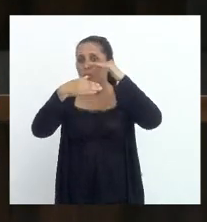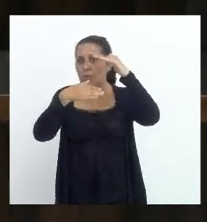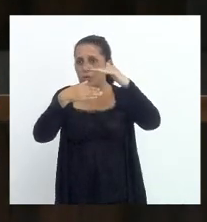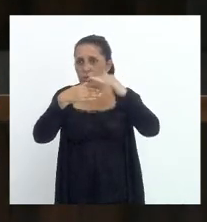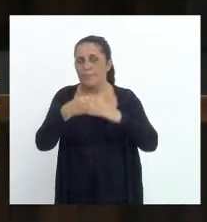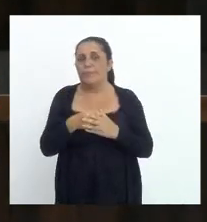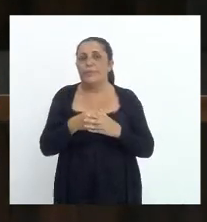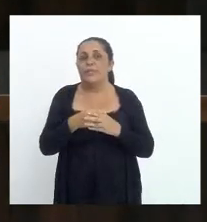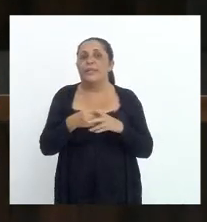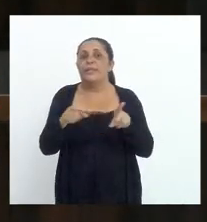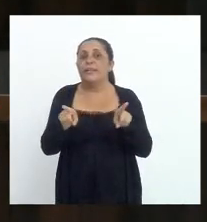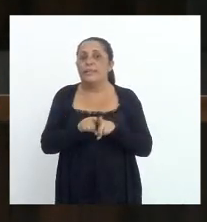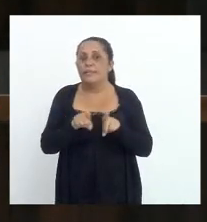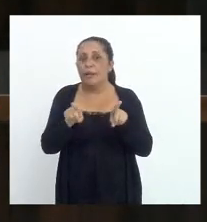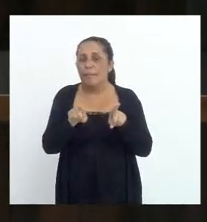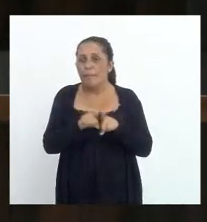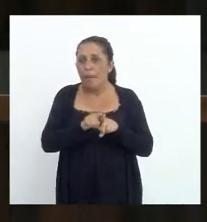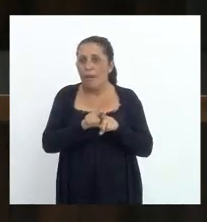reprimido,